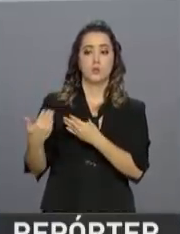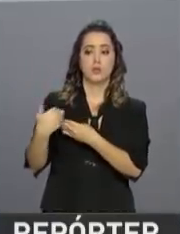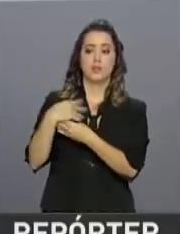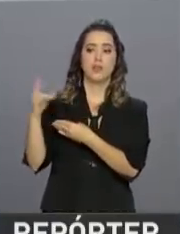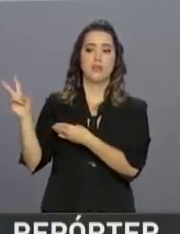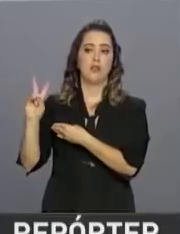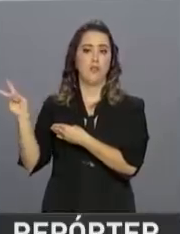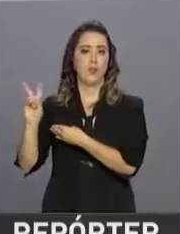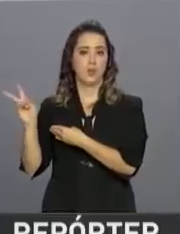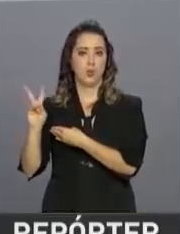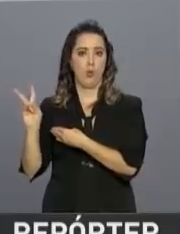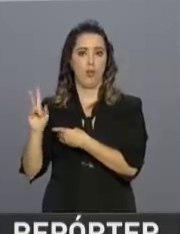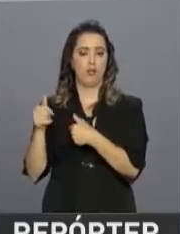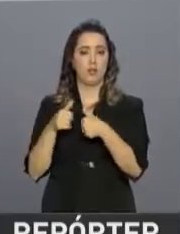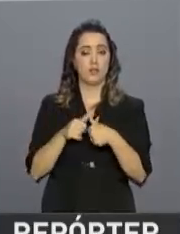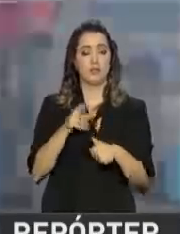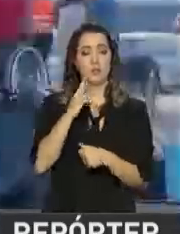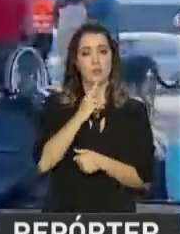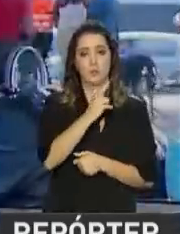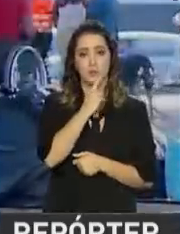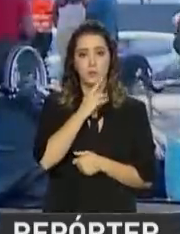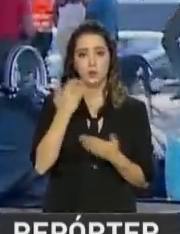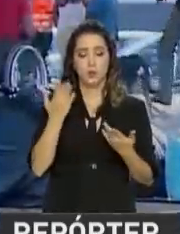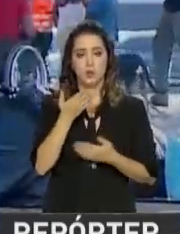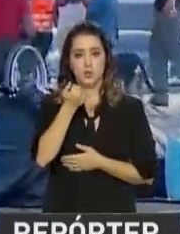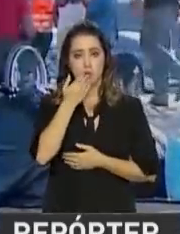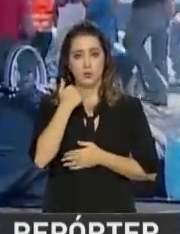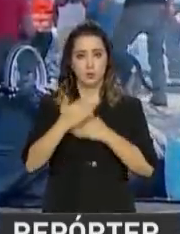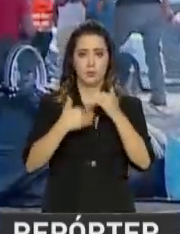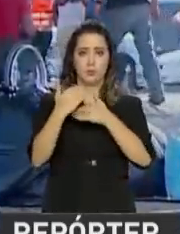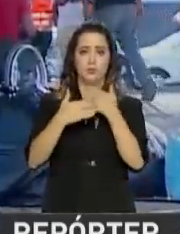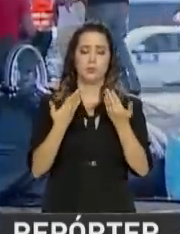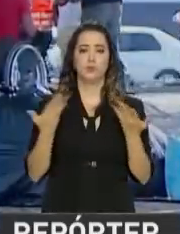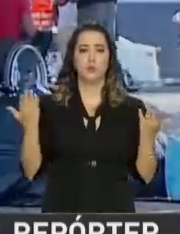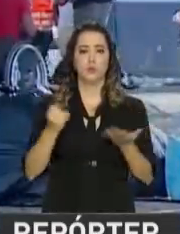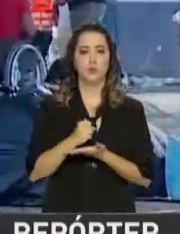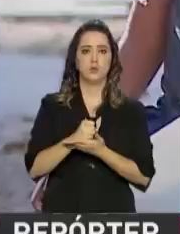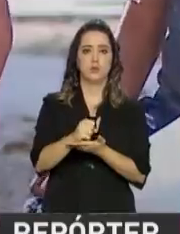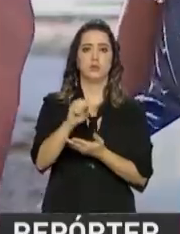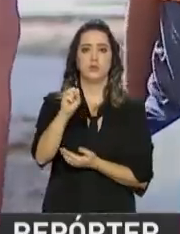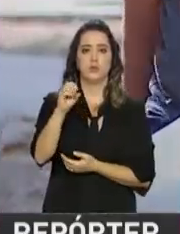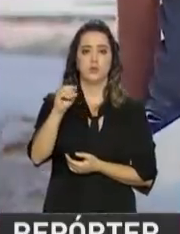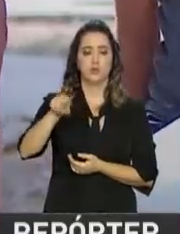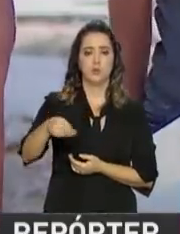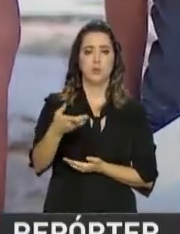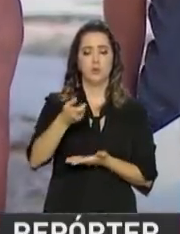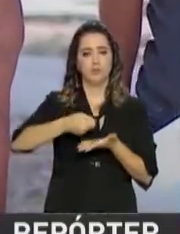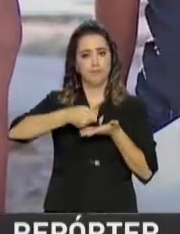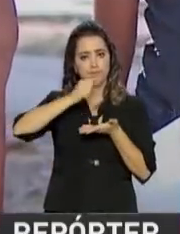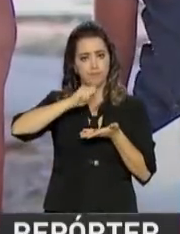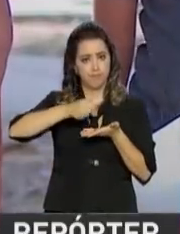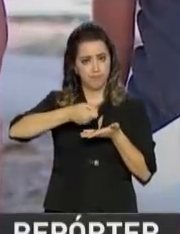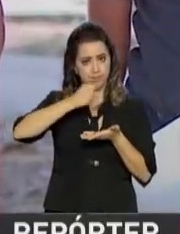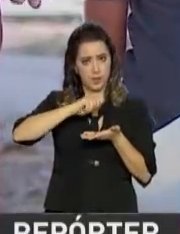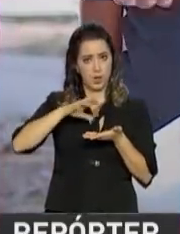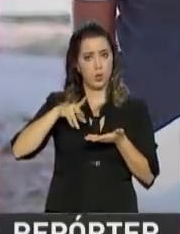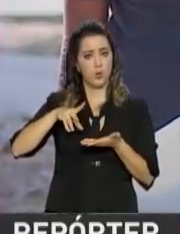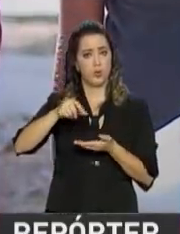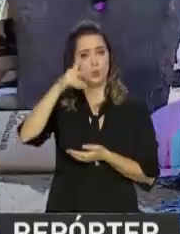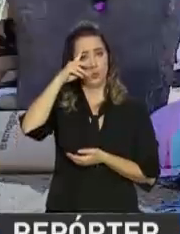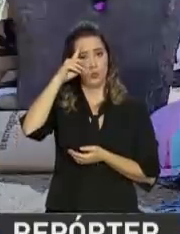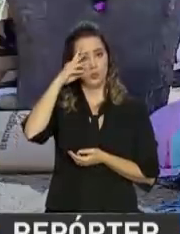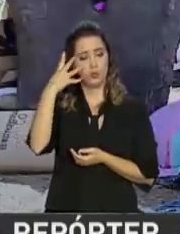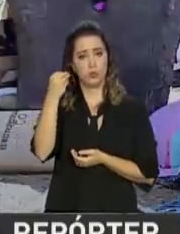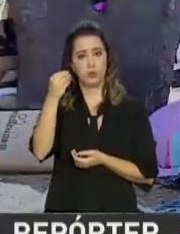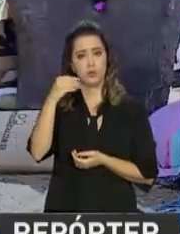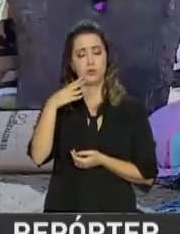que estão em Roraima. O ritmo de produção de refeições aumentou e agora são distribuídos 800 pratos por dia, 400